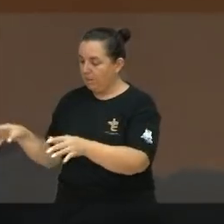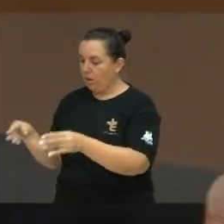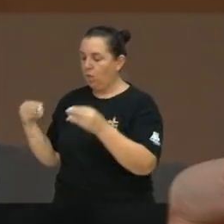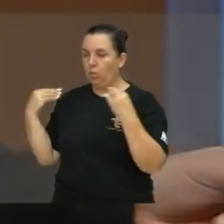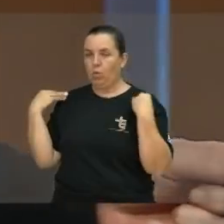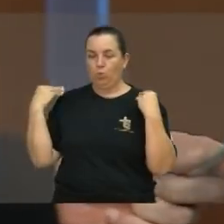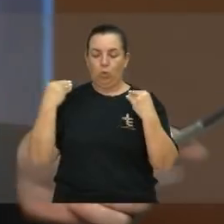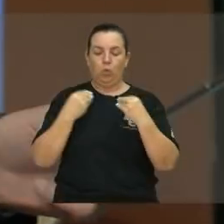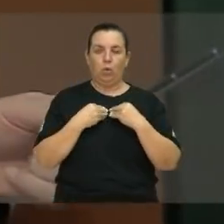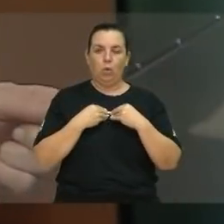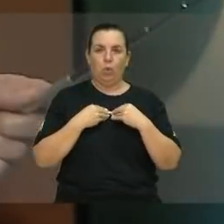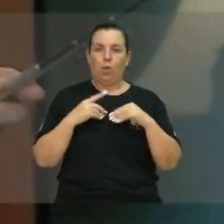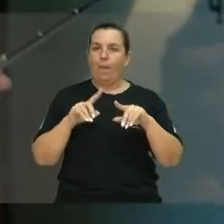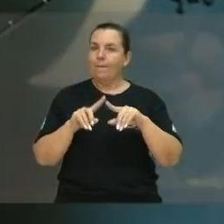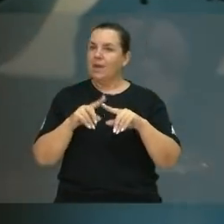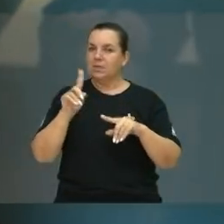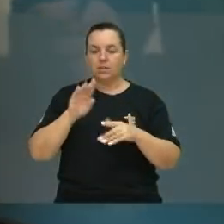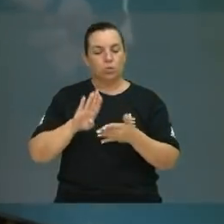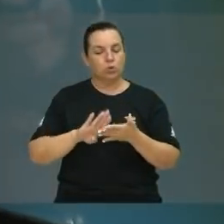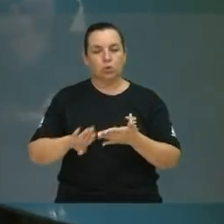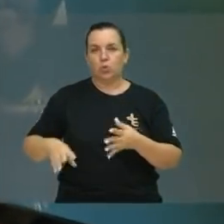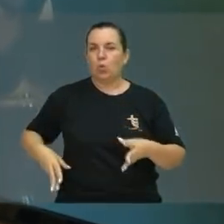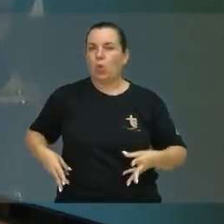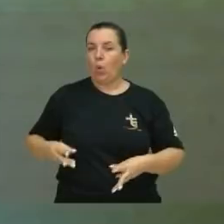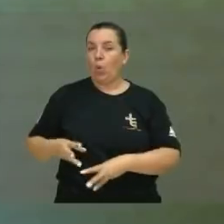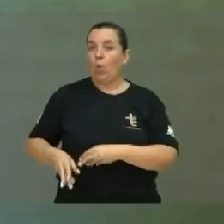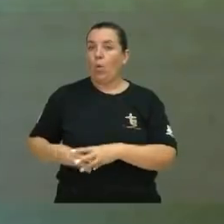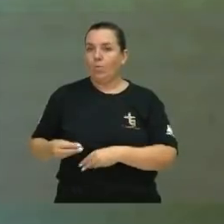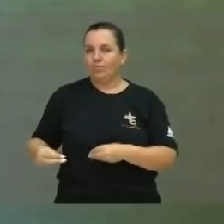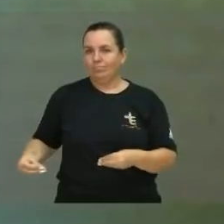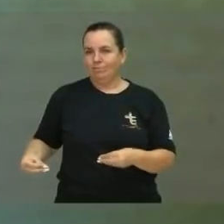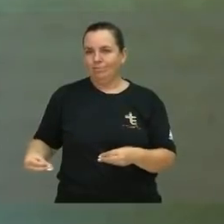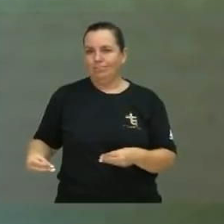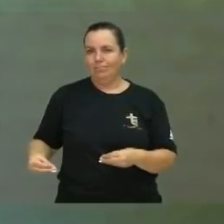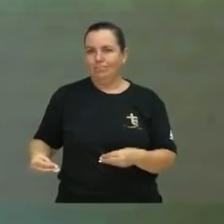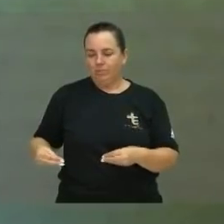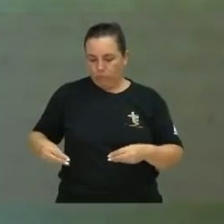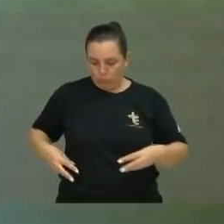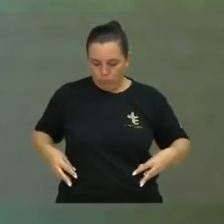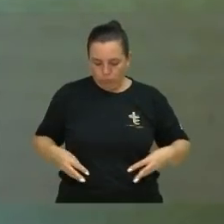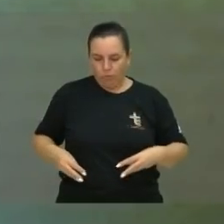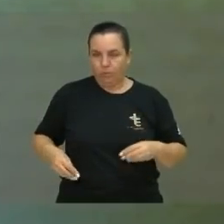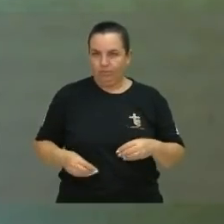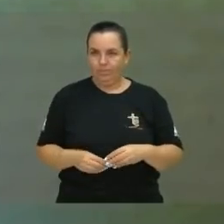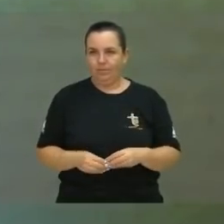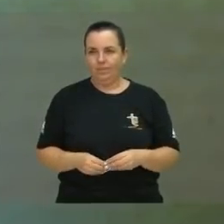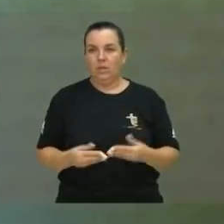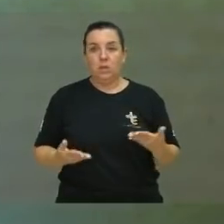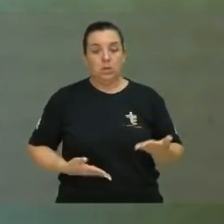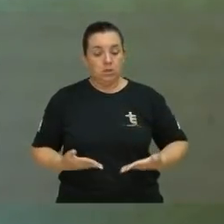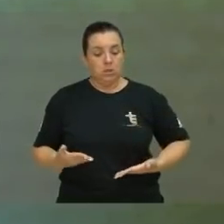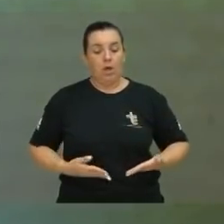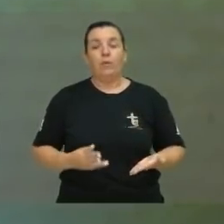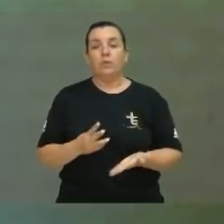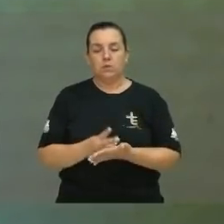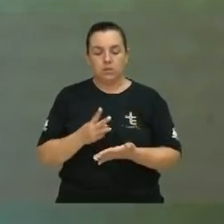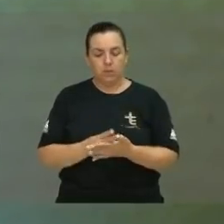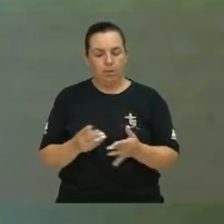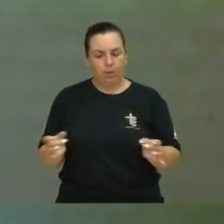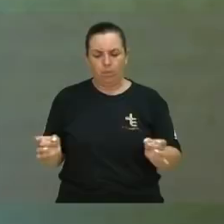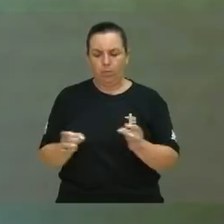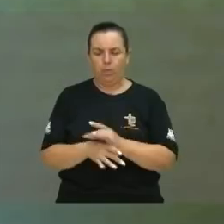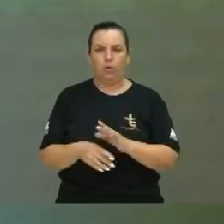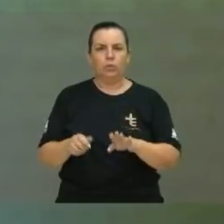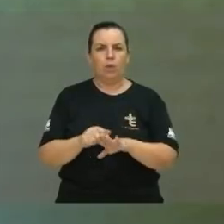manto mas não tirou o seu avental os servos sempre pronto a